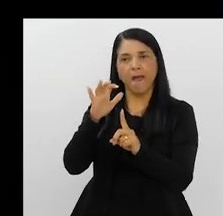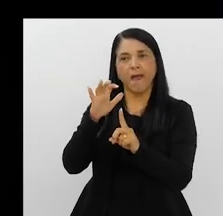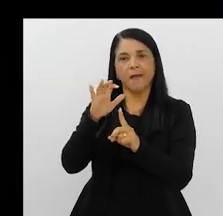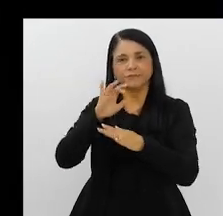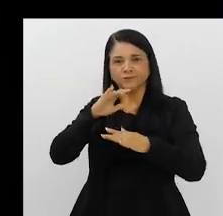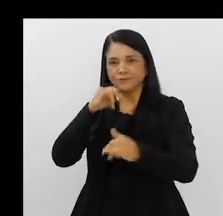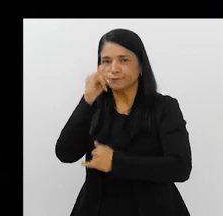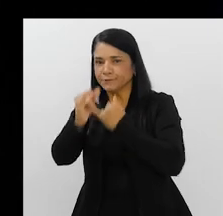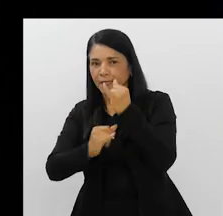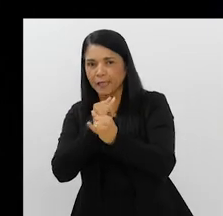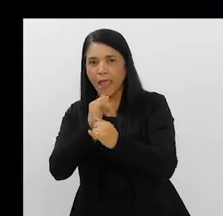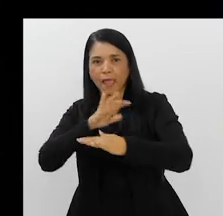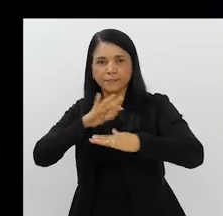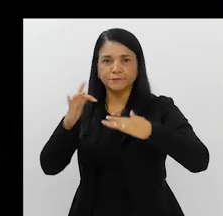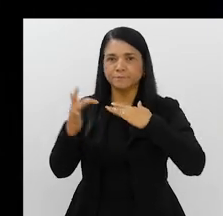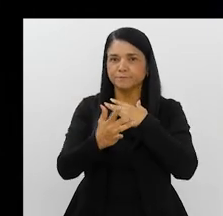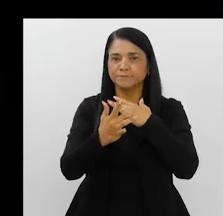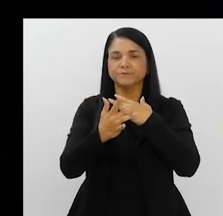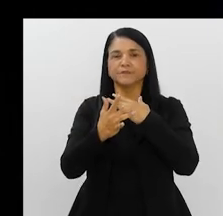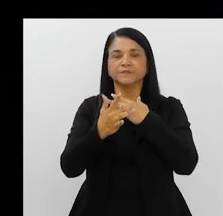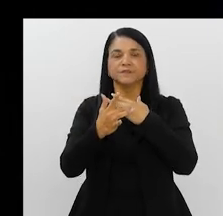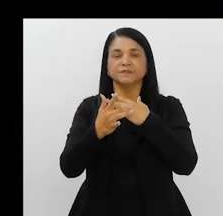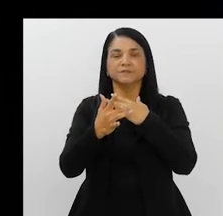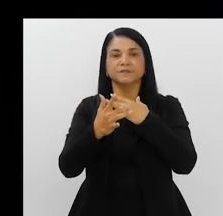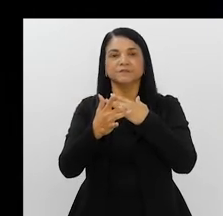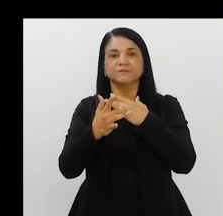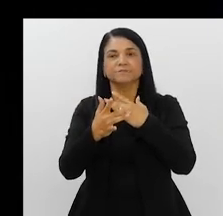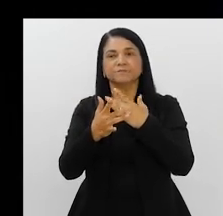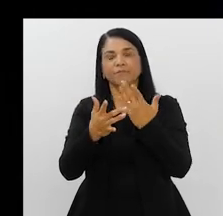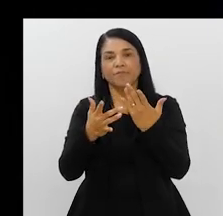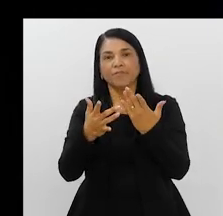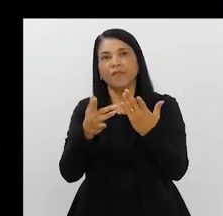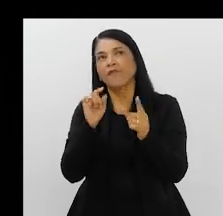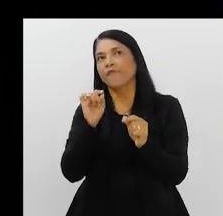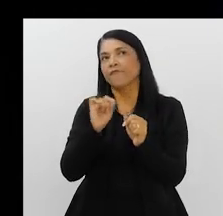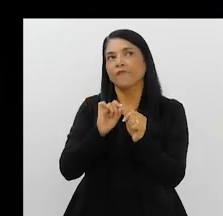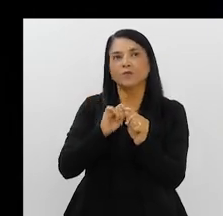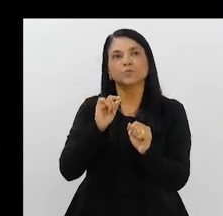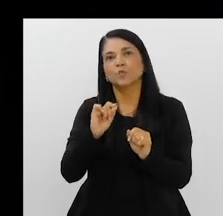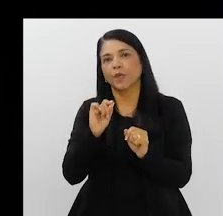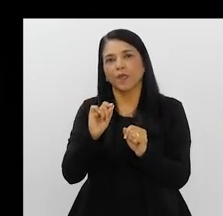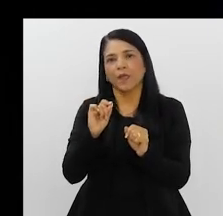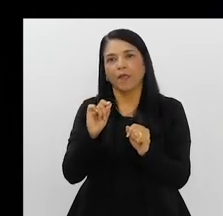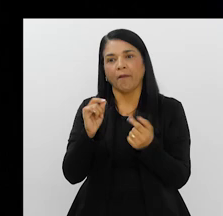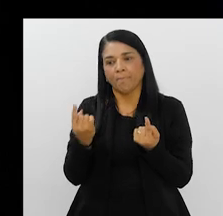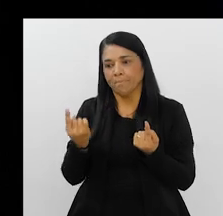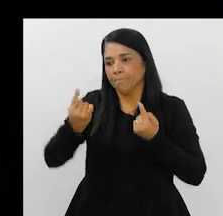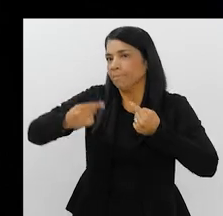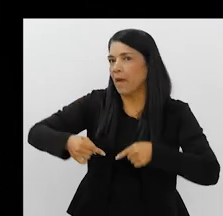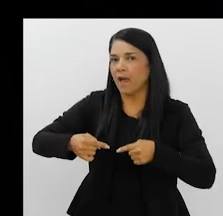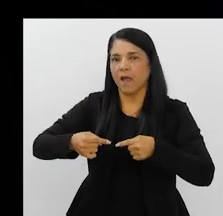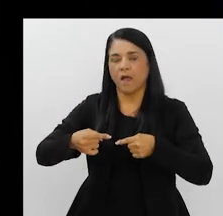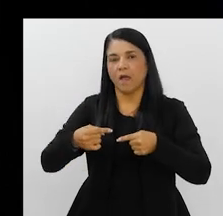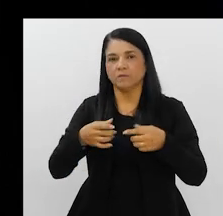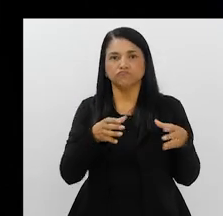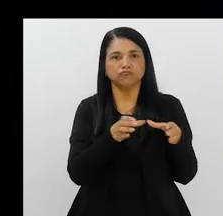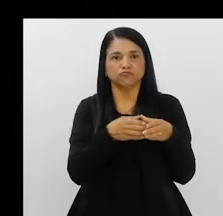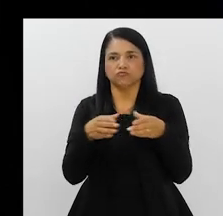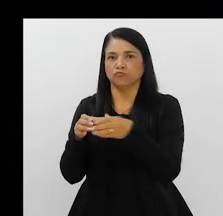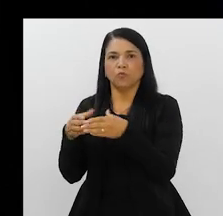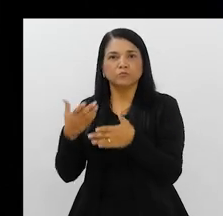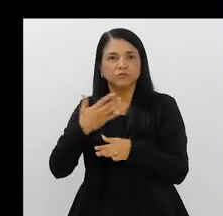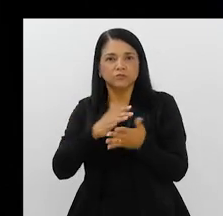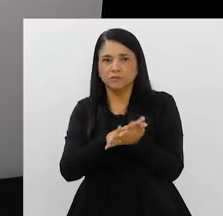de internet, midiática, que faz com que se crie uma rivalidade que não é real.